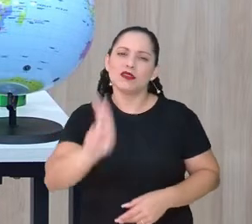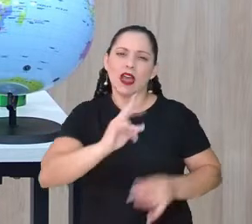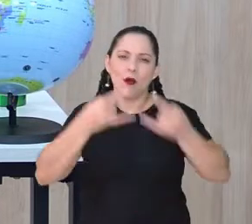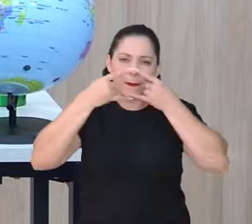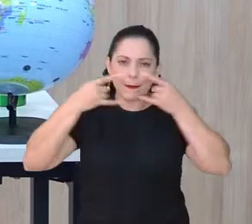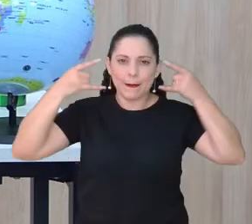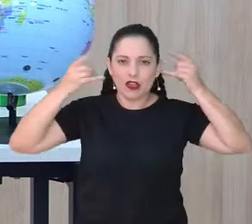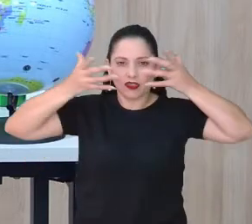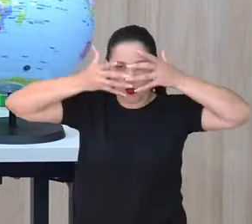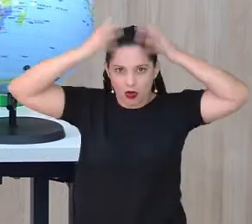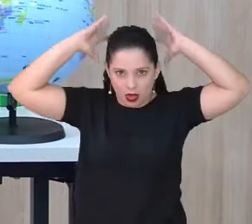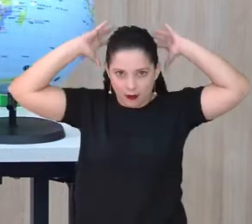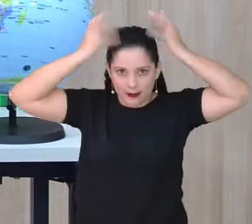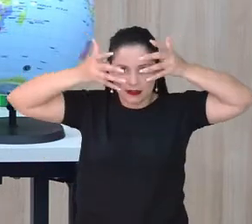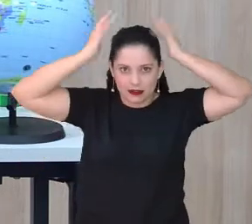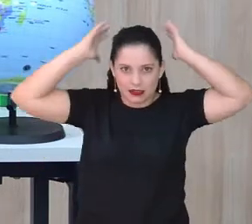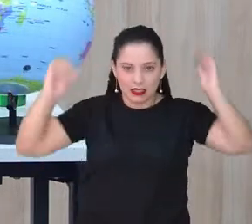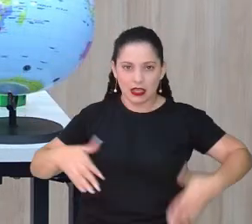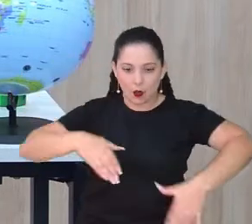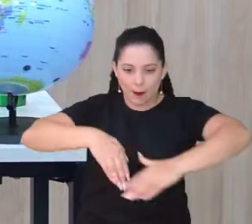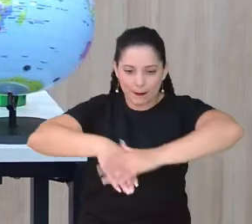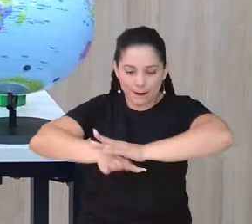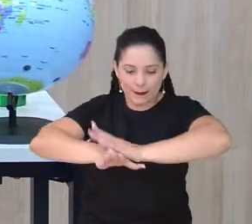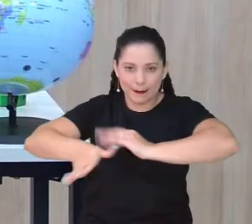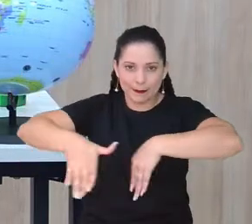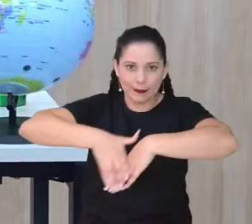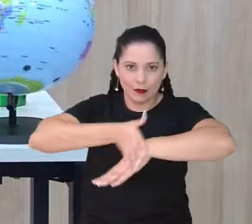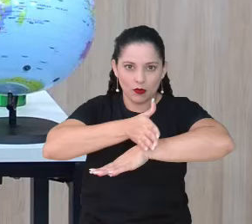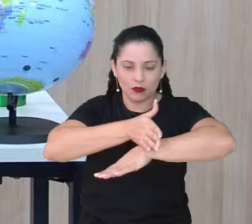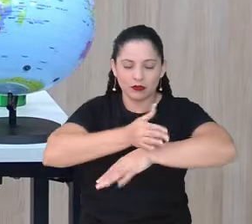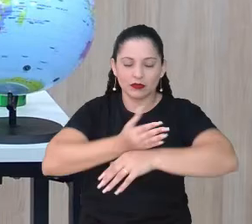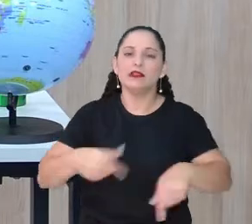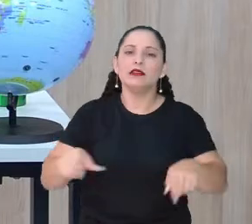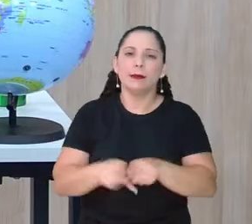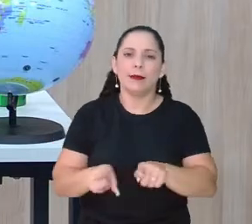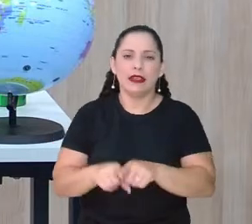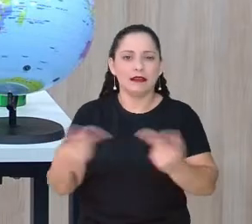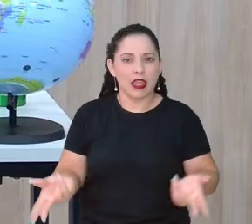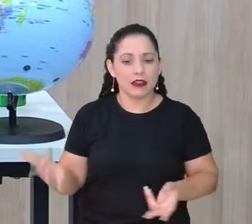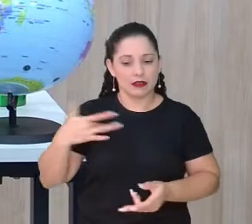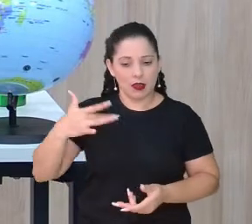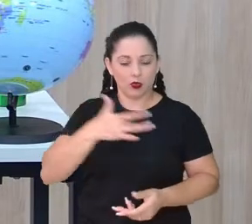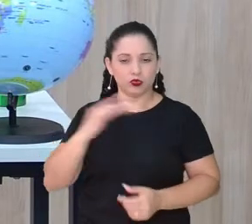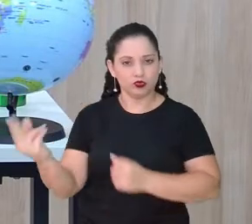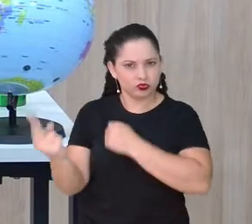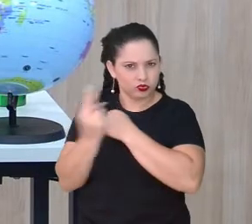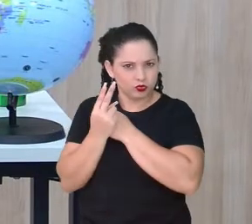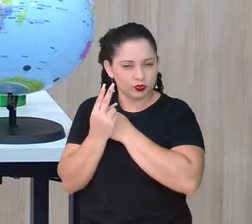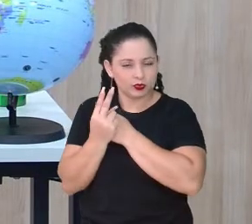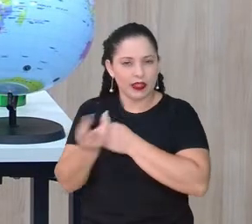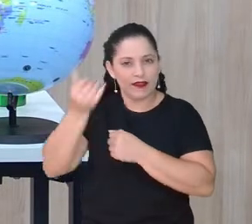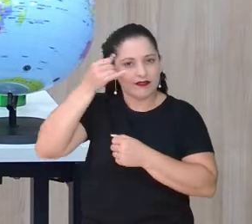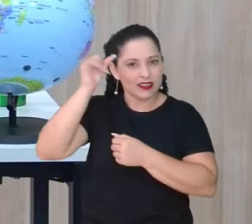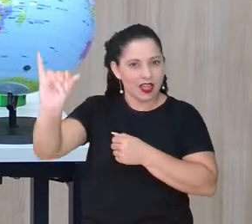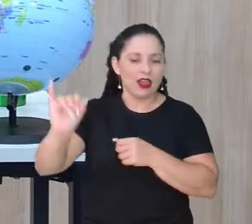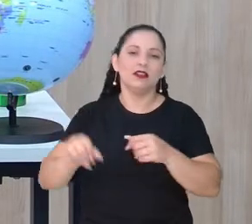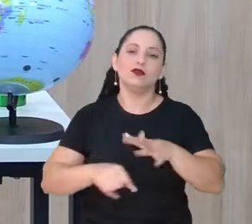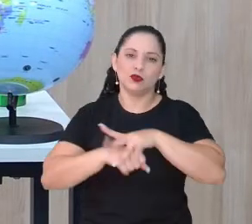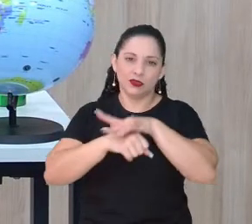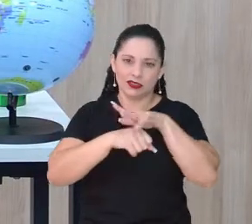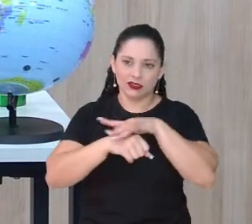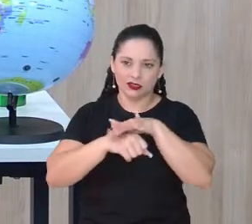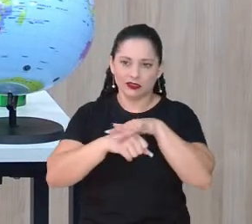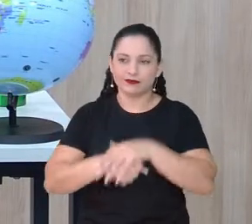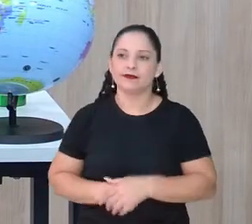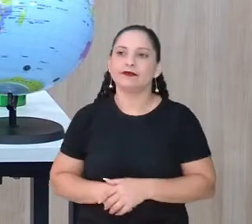o uso do capacete, é uma bota, que vai também nos prevenir em relação a esse tipo de doença ou acidente.